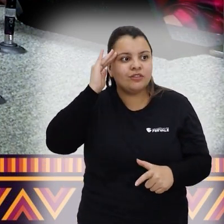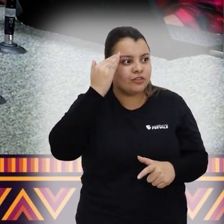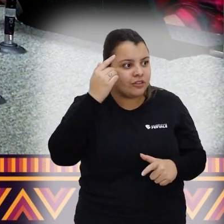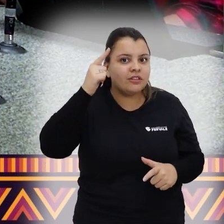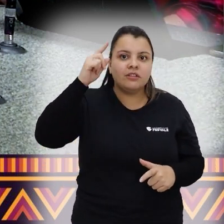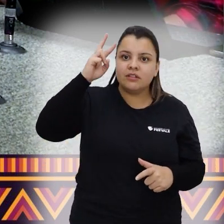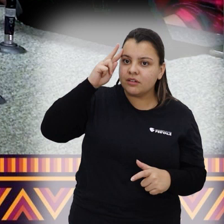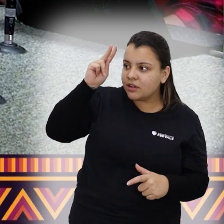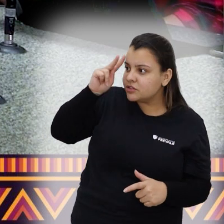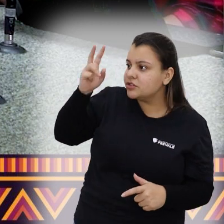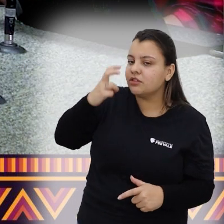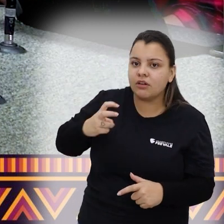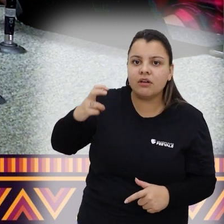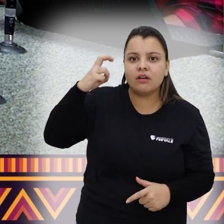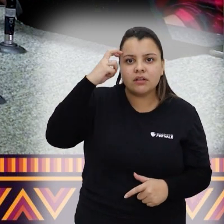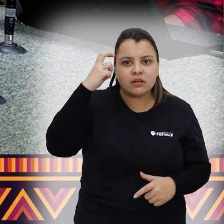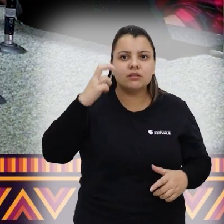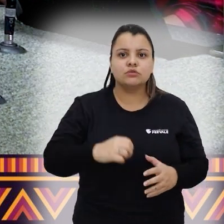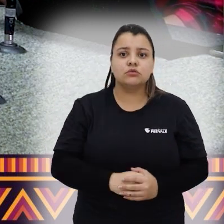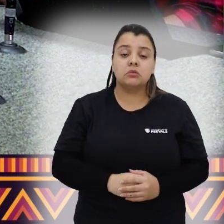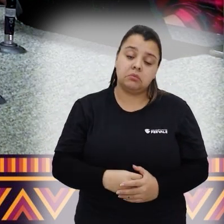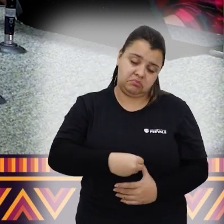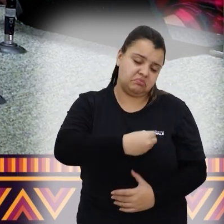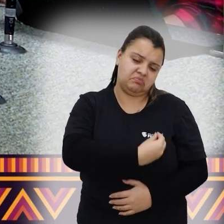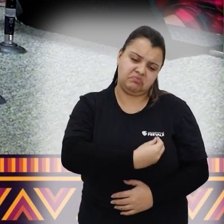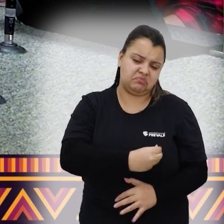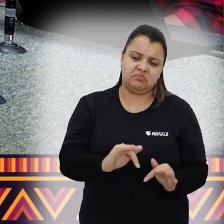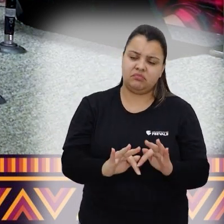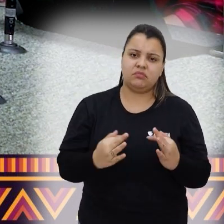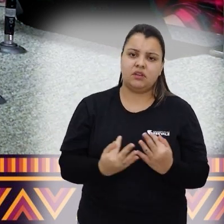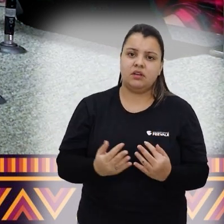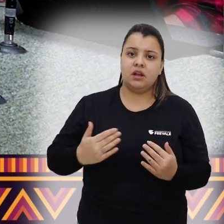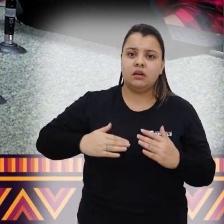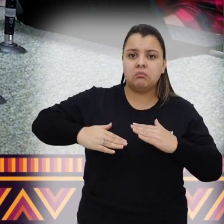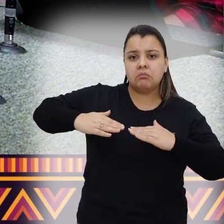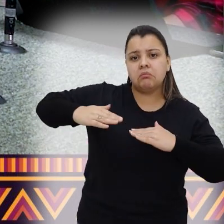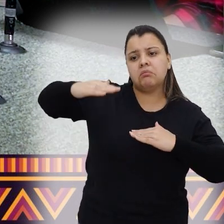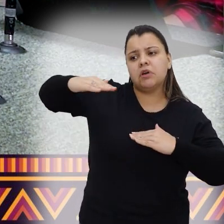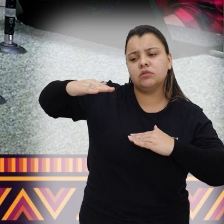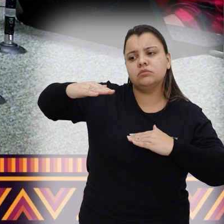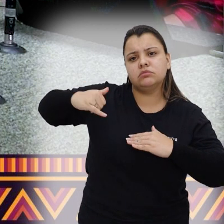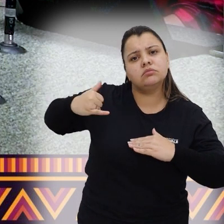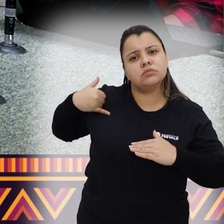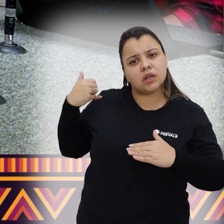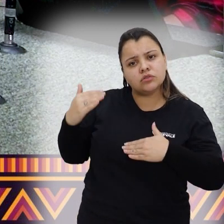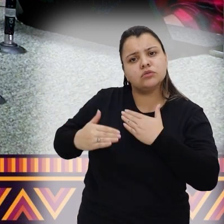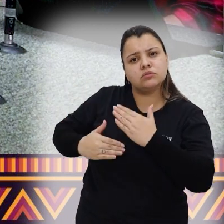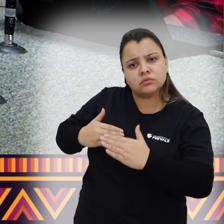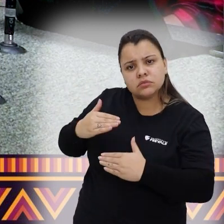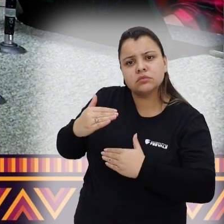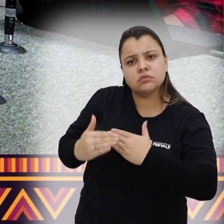das necessidades, foi viver com essa família. E eu cresci nesse ambiente. A minha